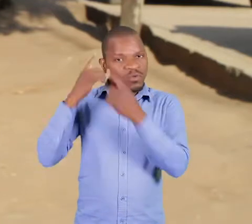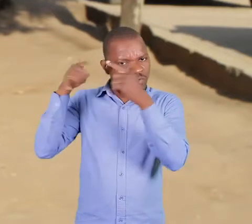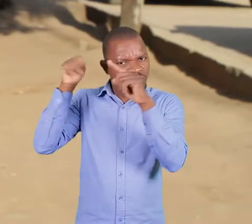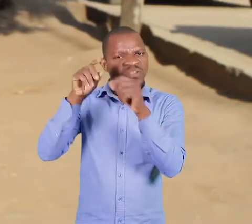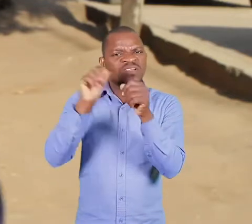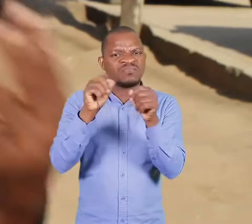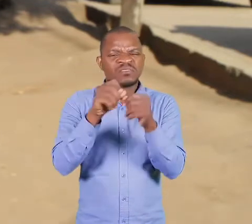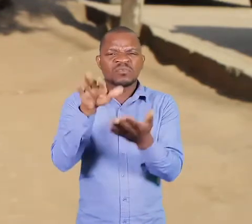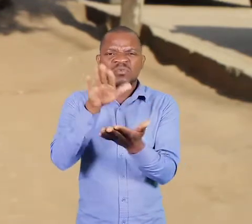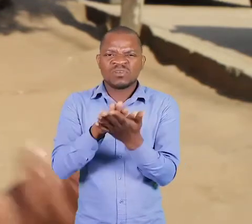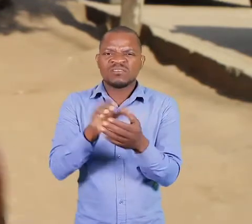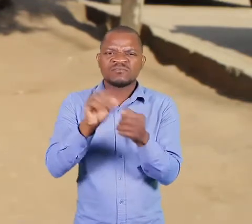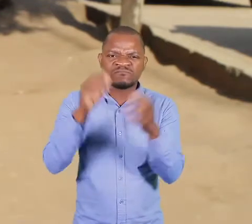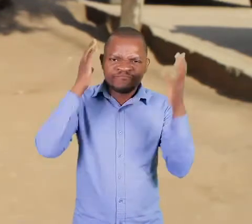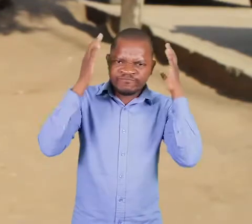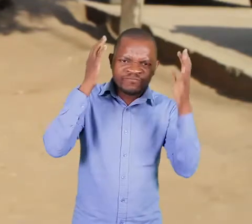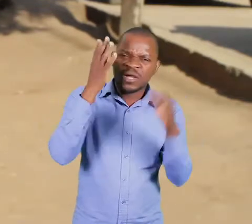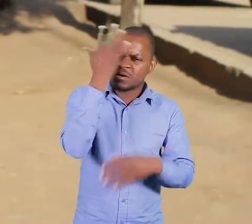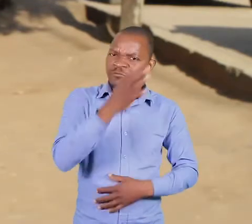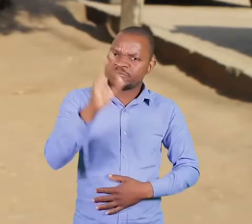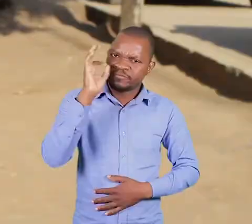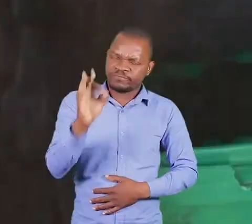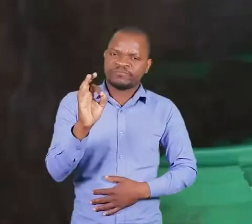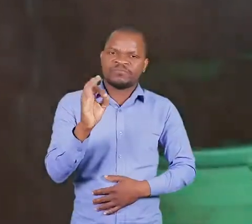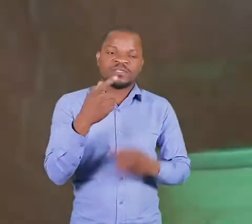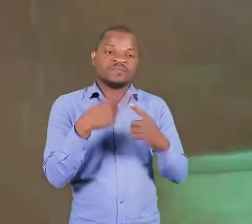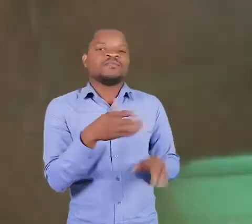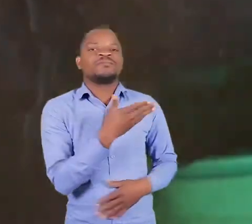para conseguir fazer mais com aquilo que eu quero.